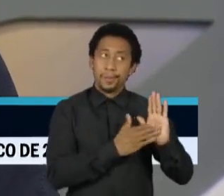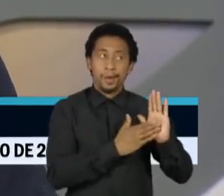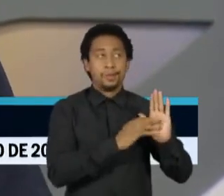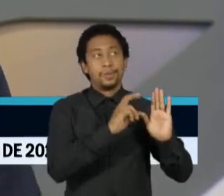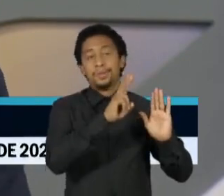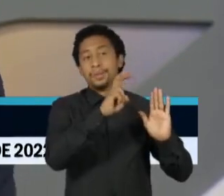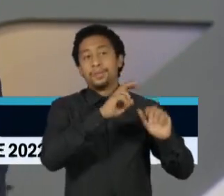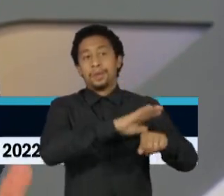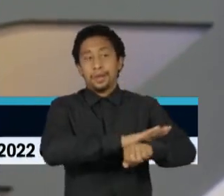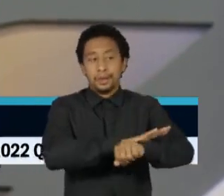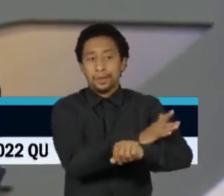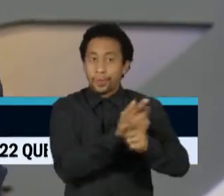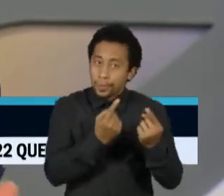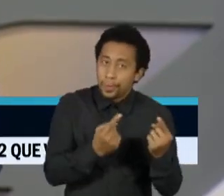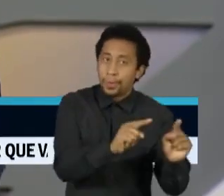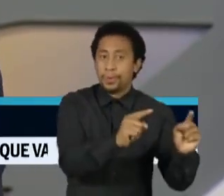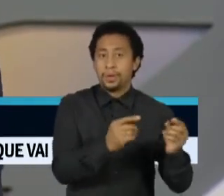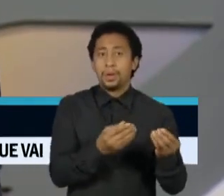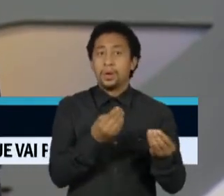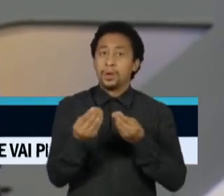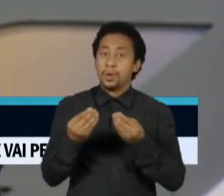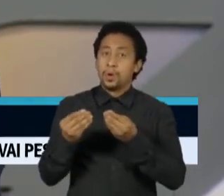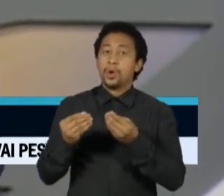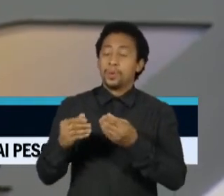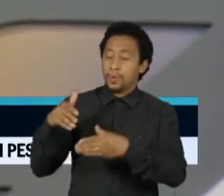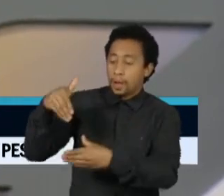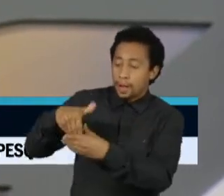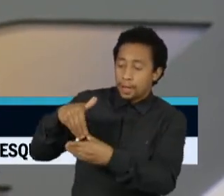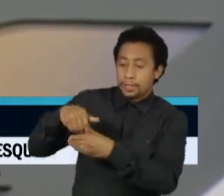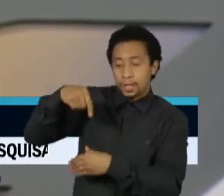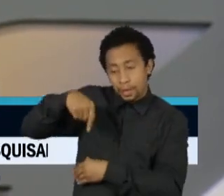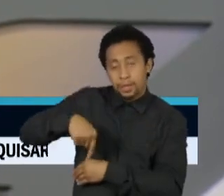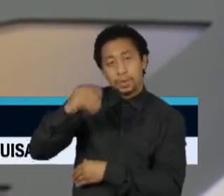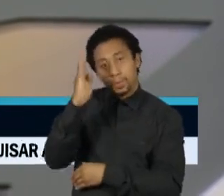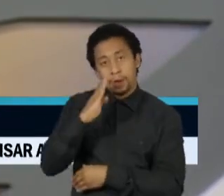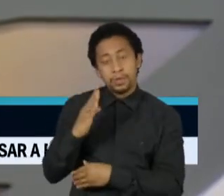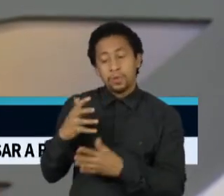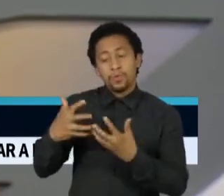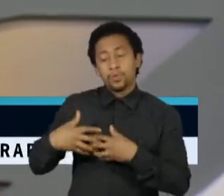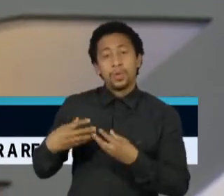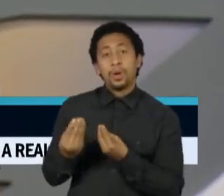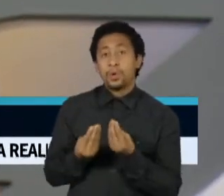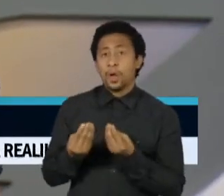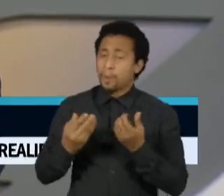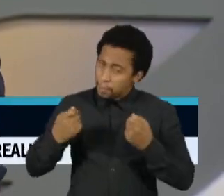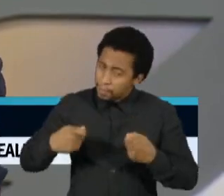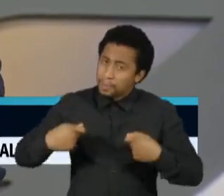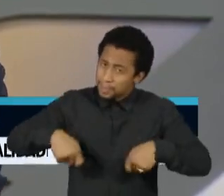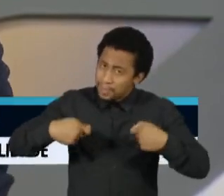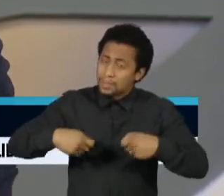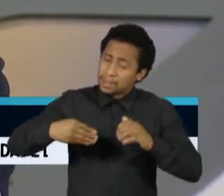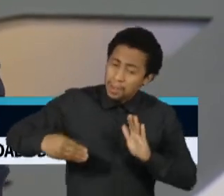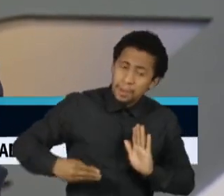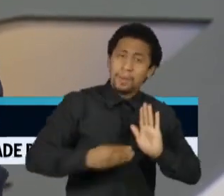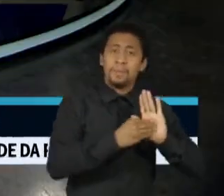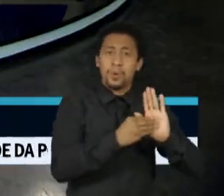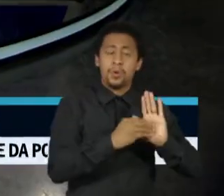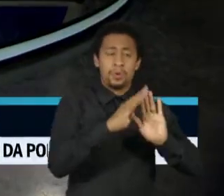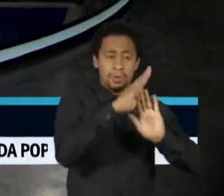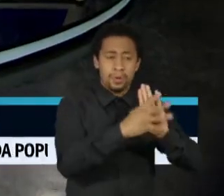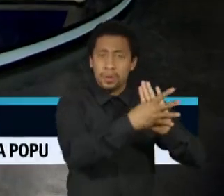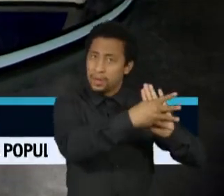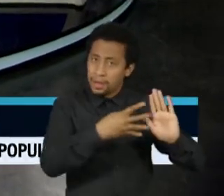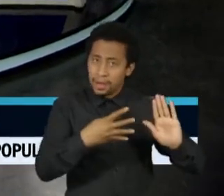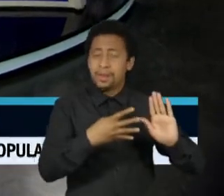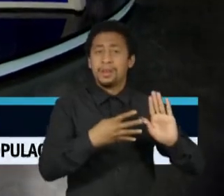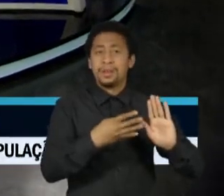como como funciona o sistema eleitoral brasileiro, precisam ser colocadas no currículo, na grade curricular do nosso país.